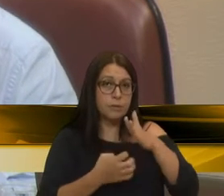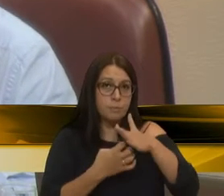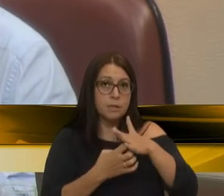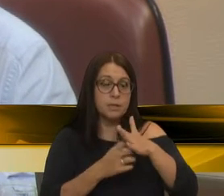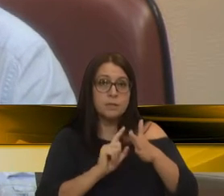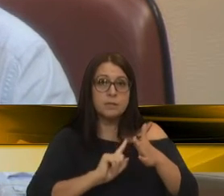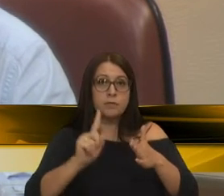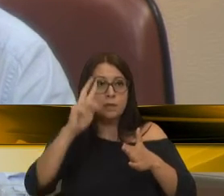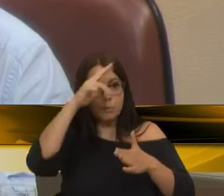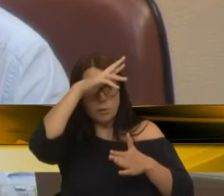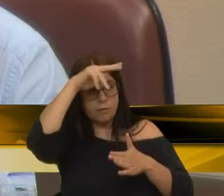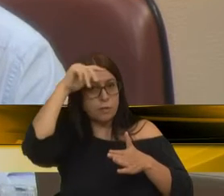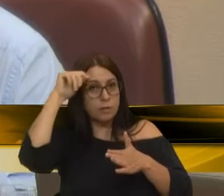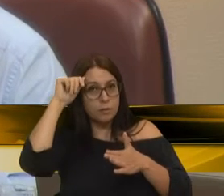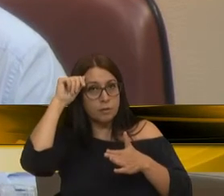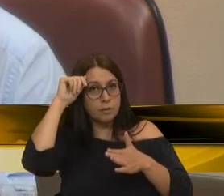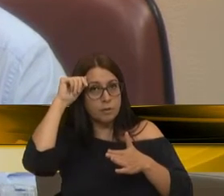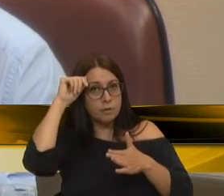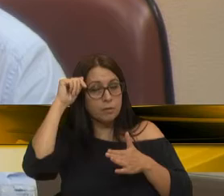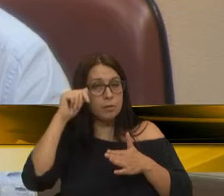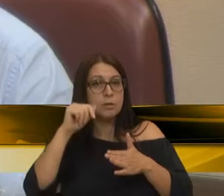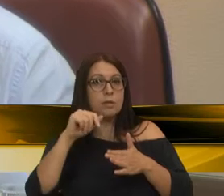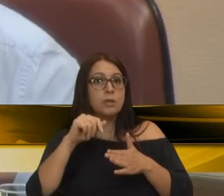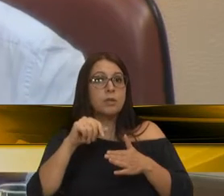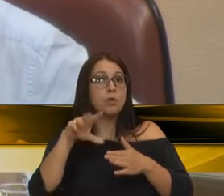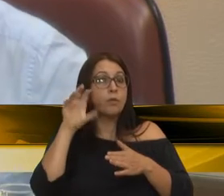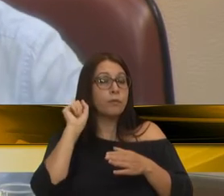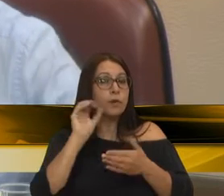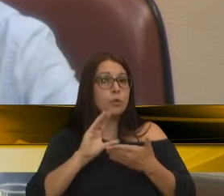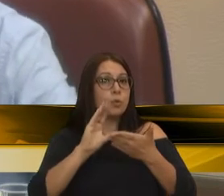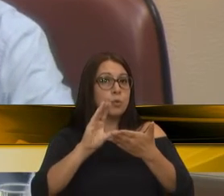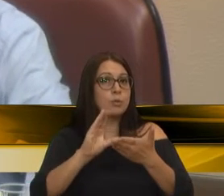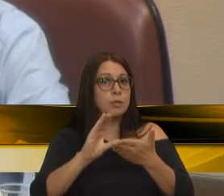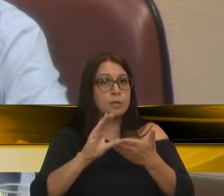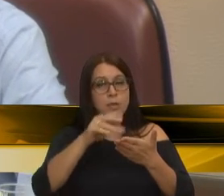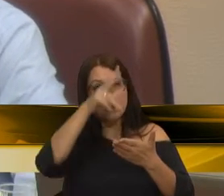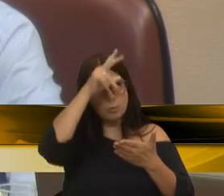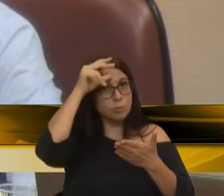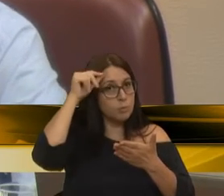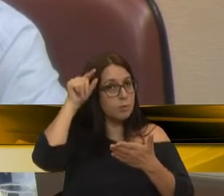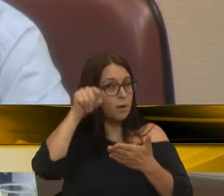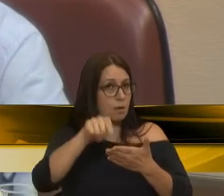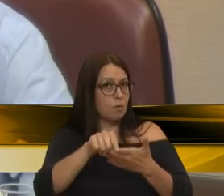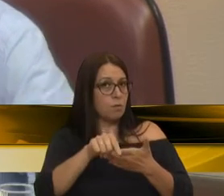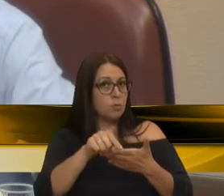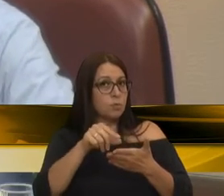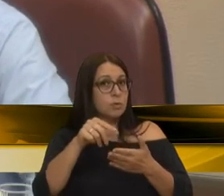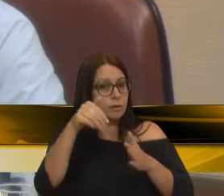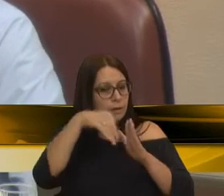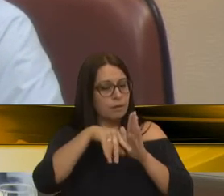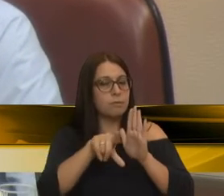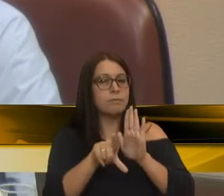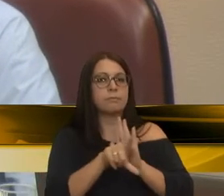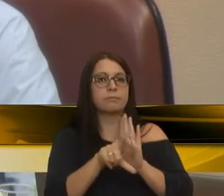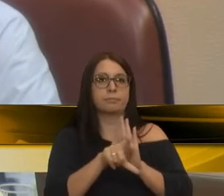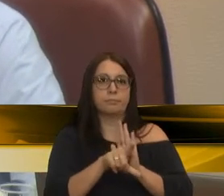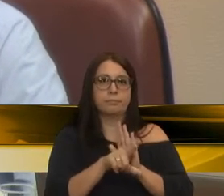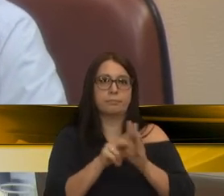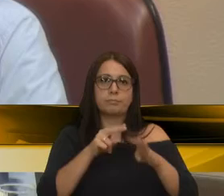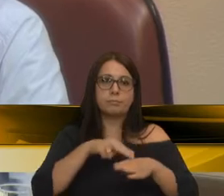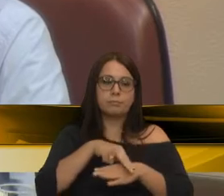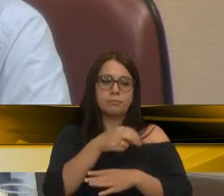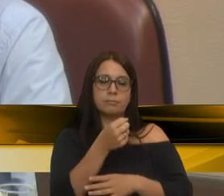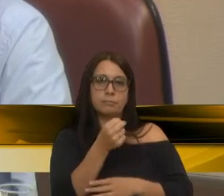encaminhado ao prefeito municipal ouvido o conselho municipal de trânsito trânsito transportes na forma da lei o anexo